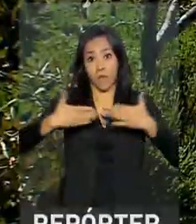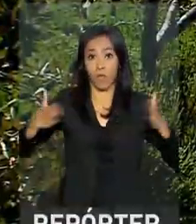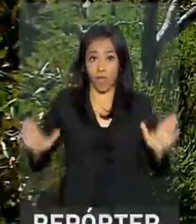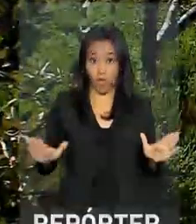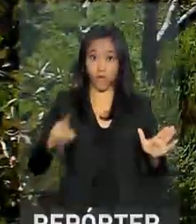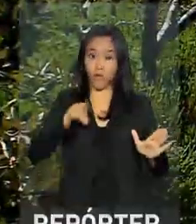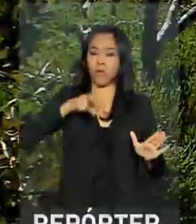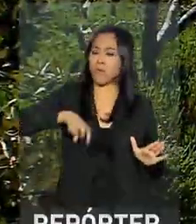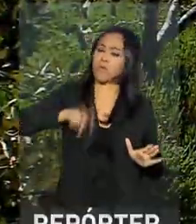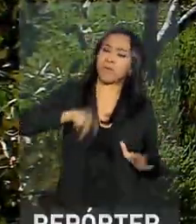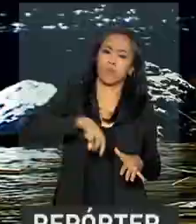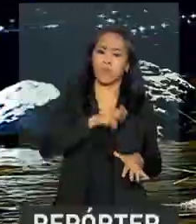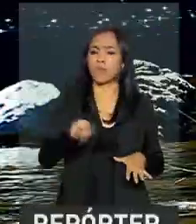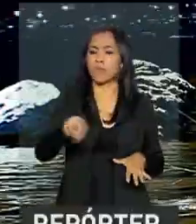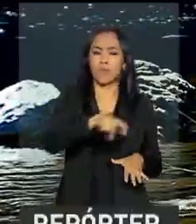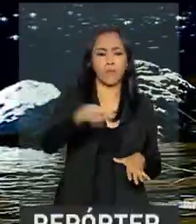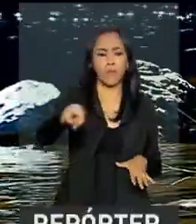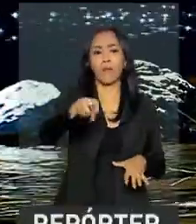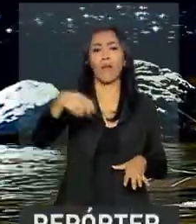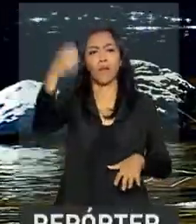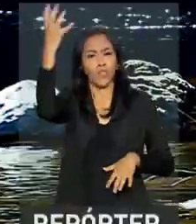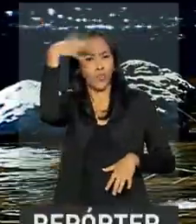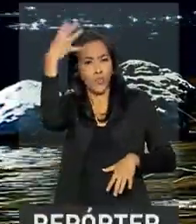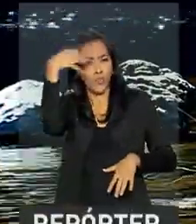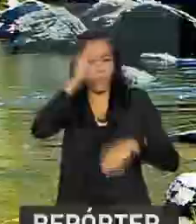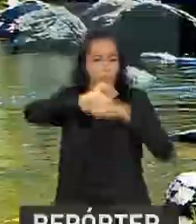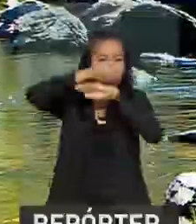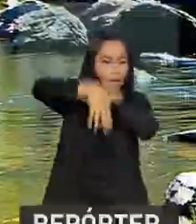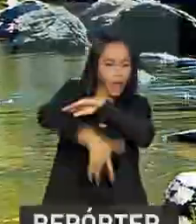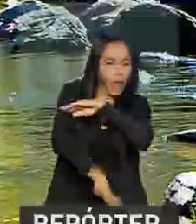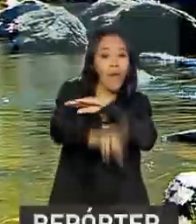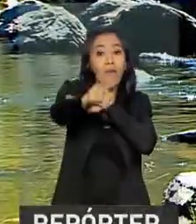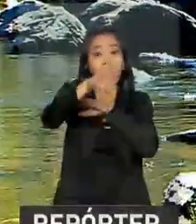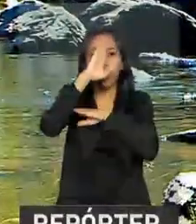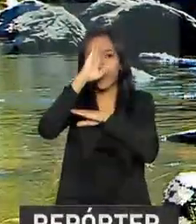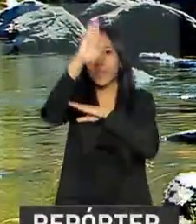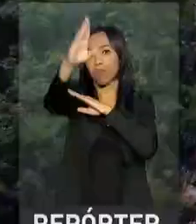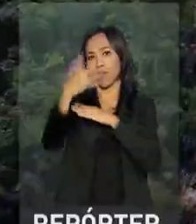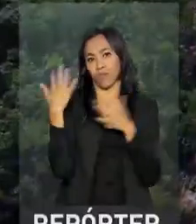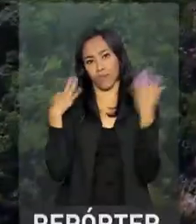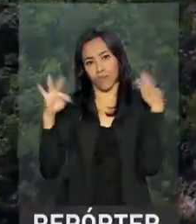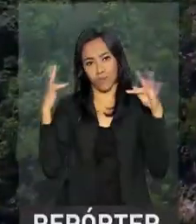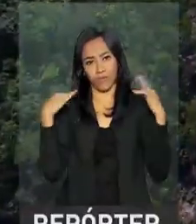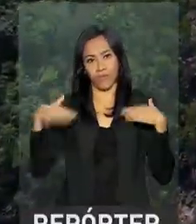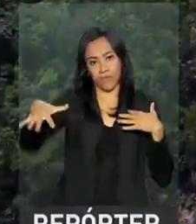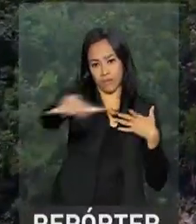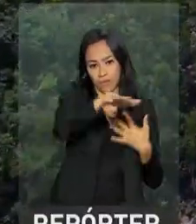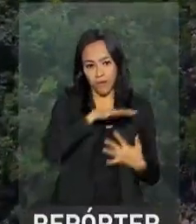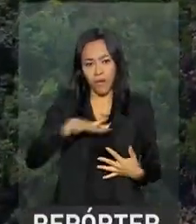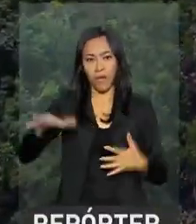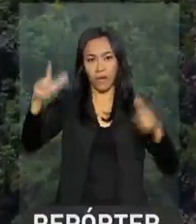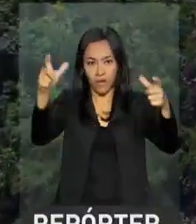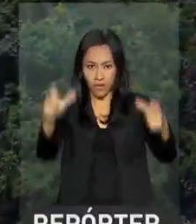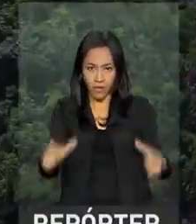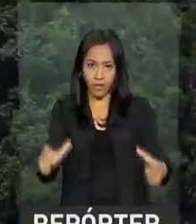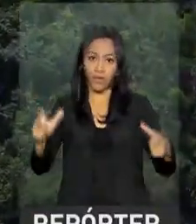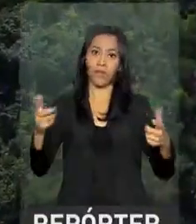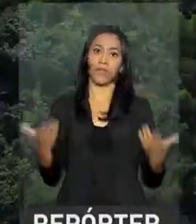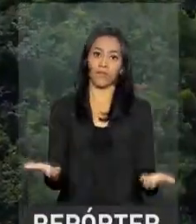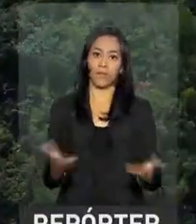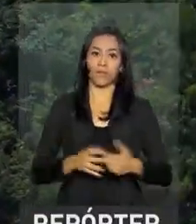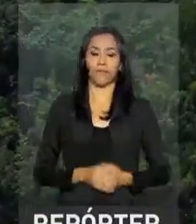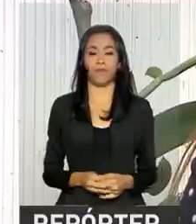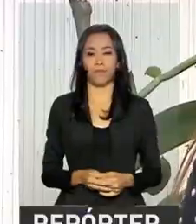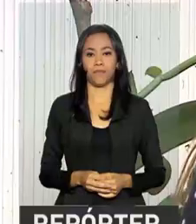caminhadas pelas trilhas e banhos de cachoeiras são as principais atividades nas paisagens da chapada dos